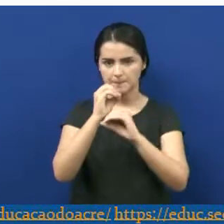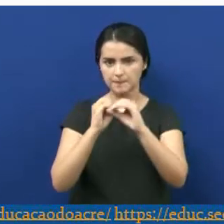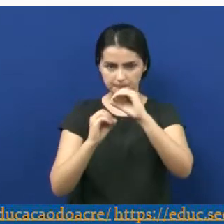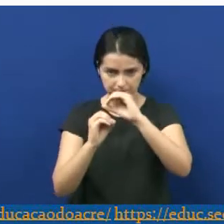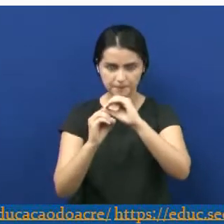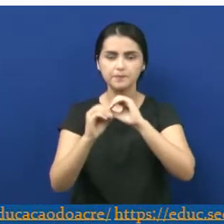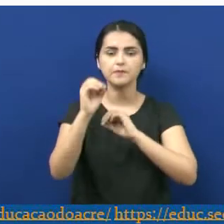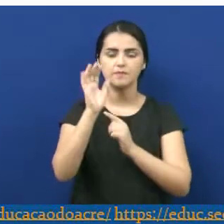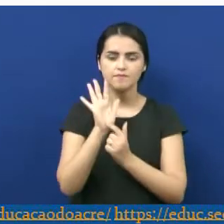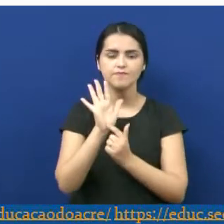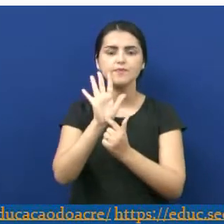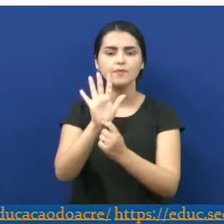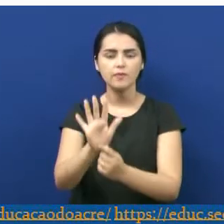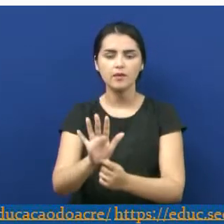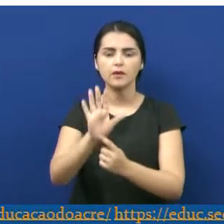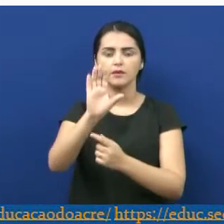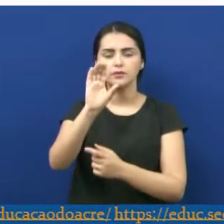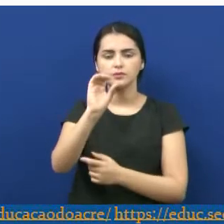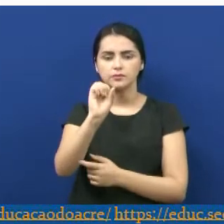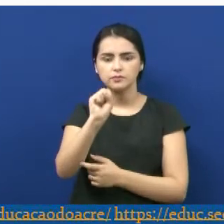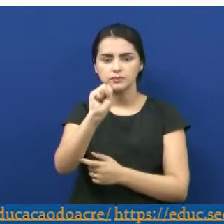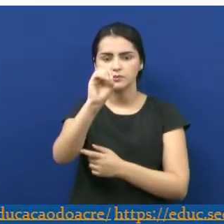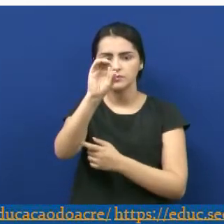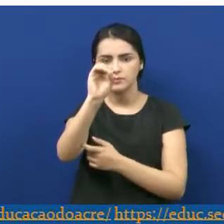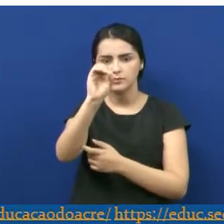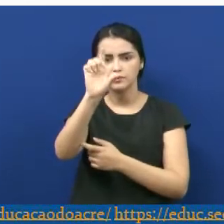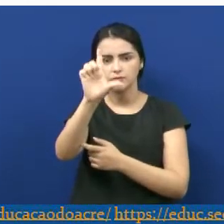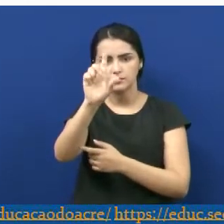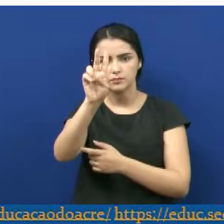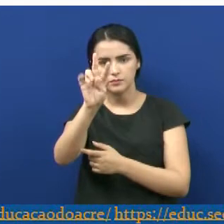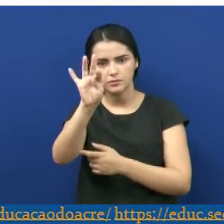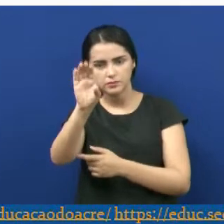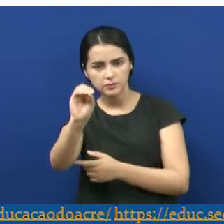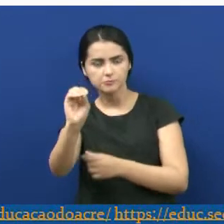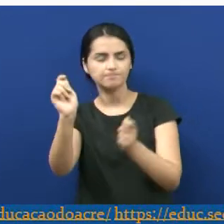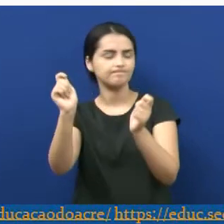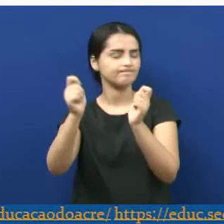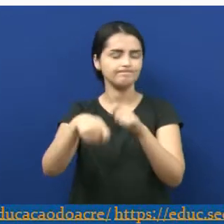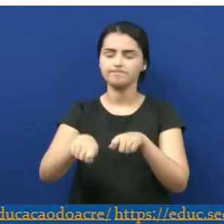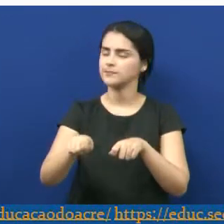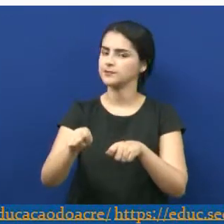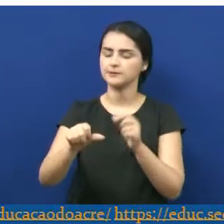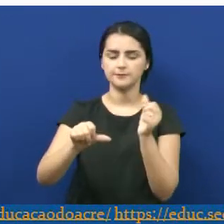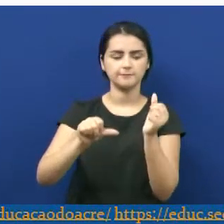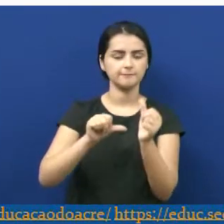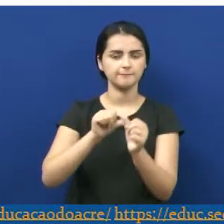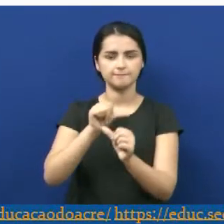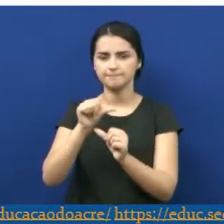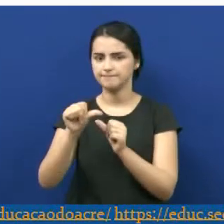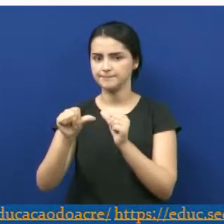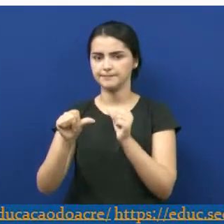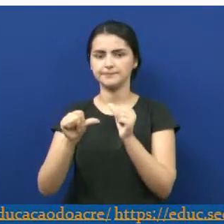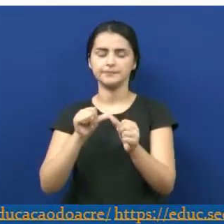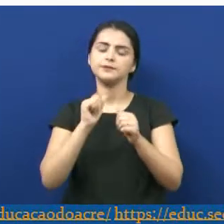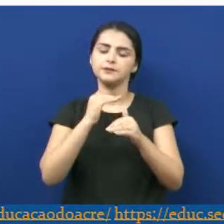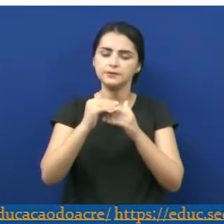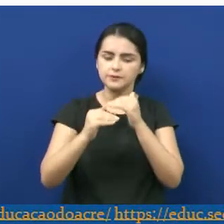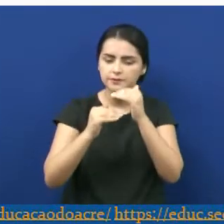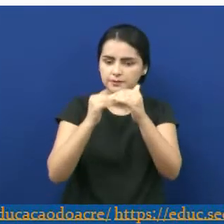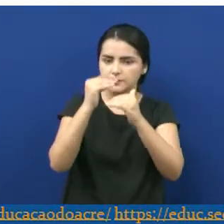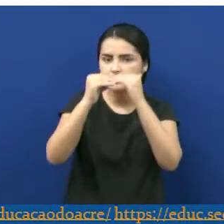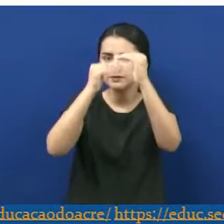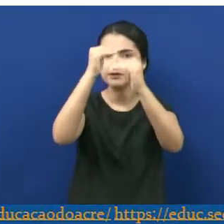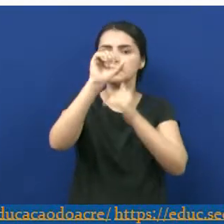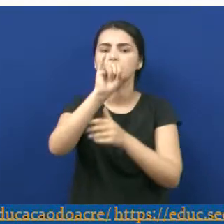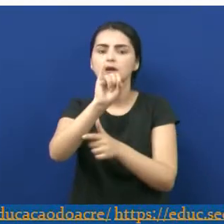que apresenta um soluto de natureza molecular, ou seja, não é capaz de sofrer o processo da